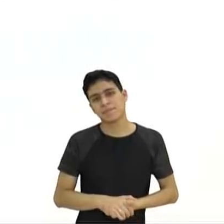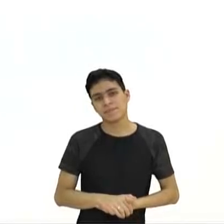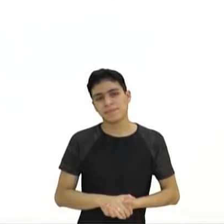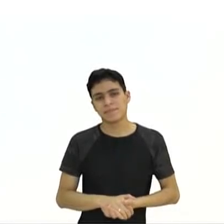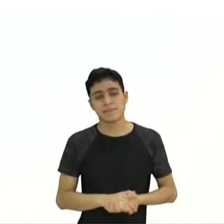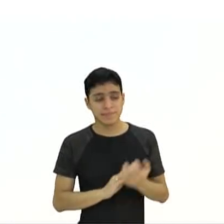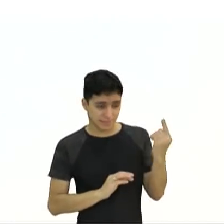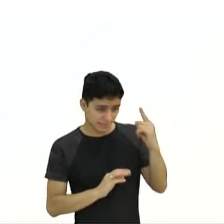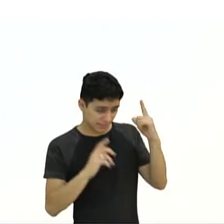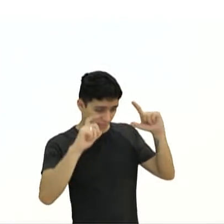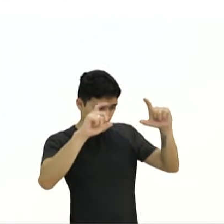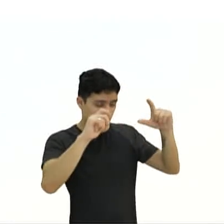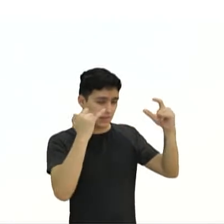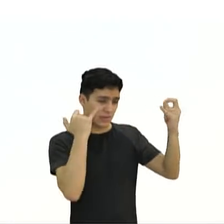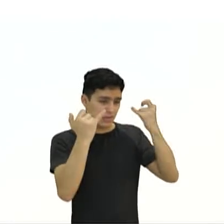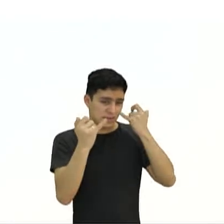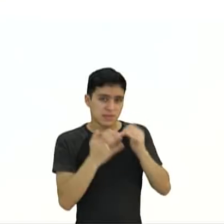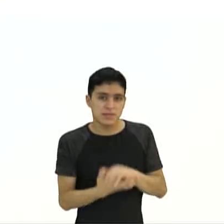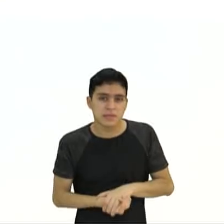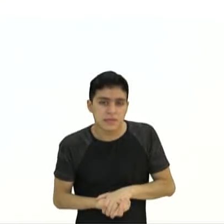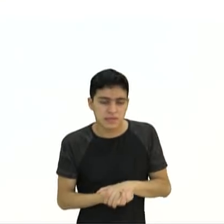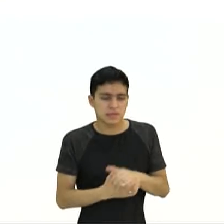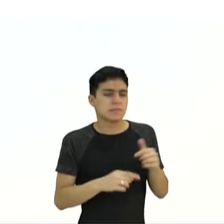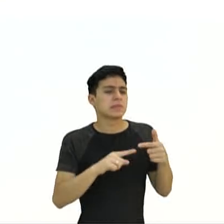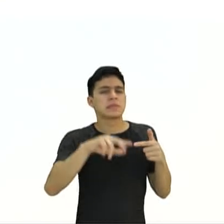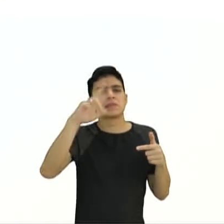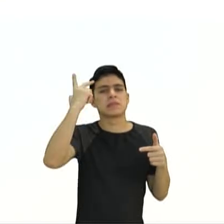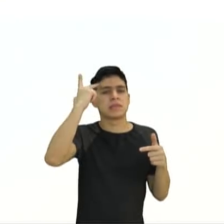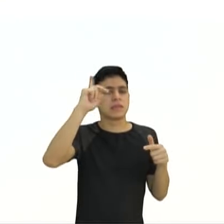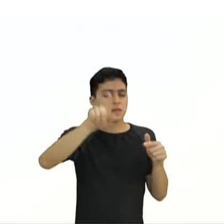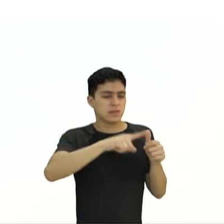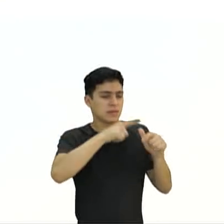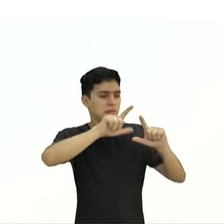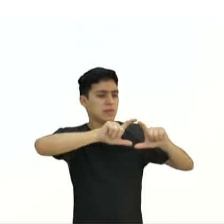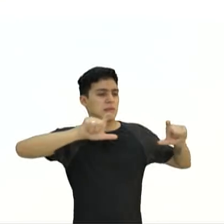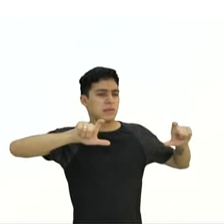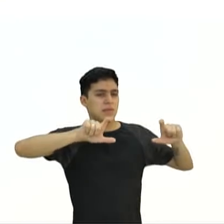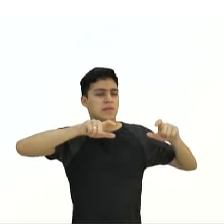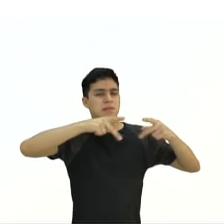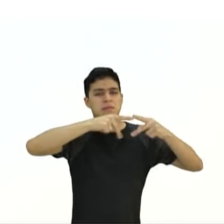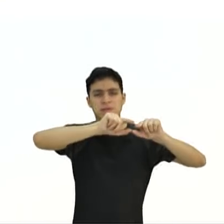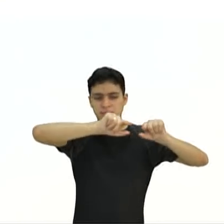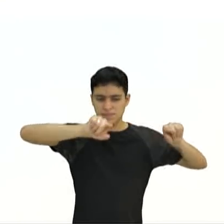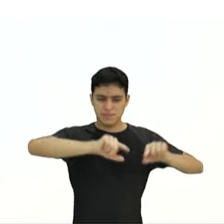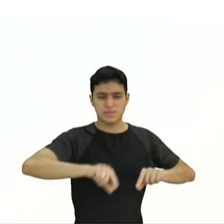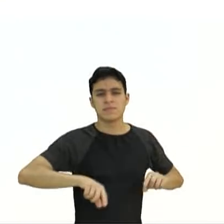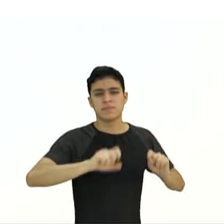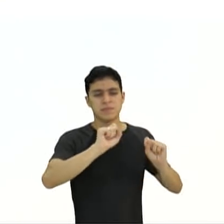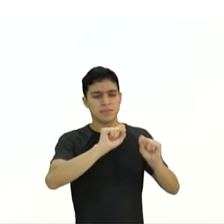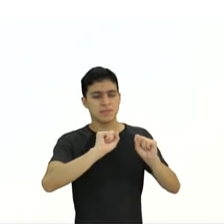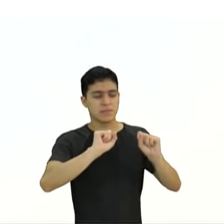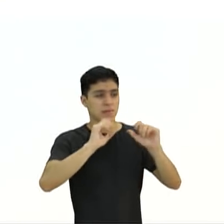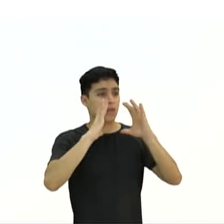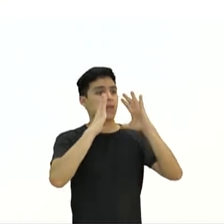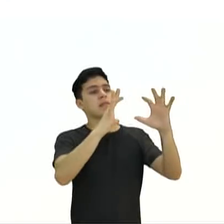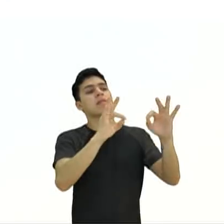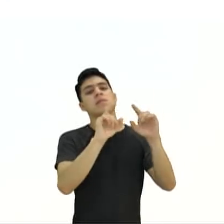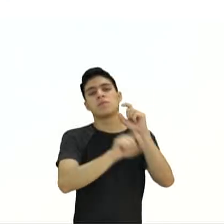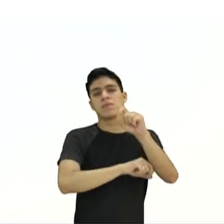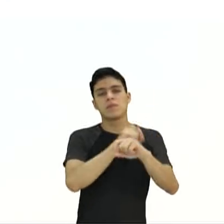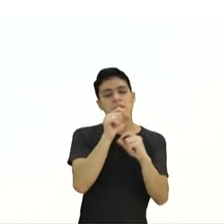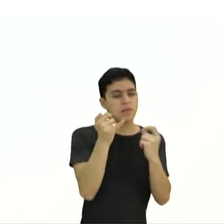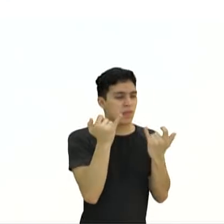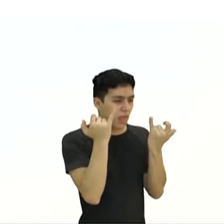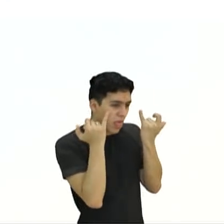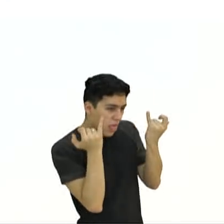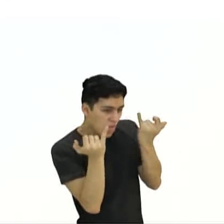É a primeira parte de uma notícia. Geralmente, o primeiro parágrafo com 2 linhas, posto em destaque, que fornece